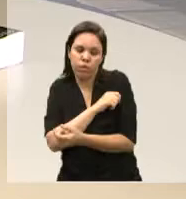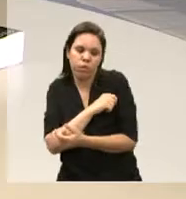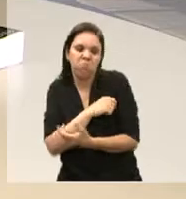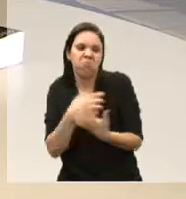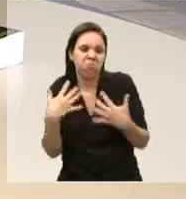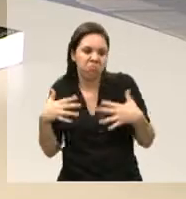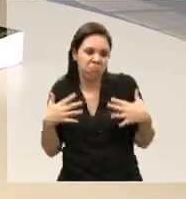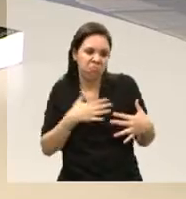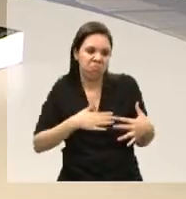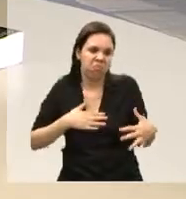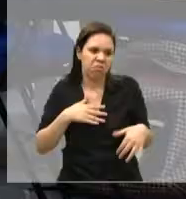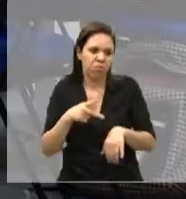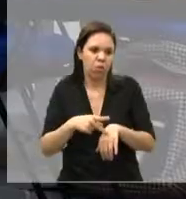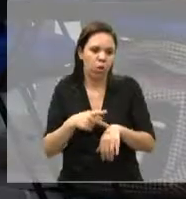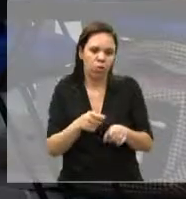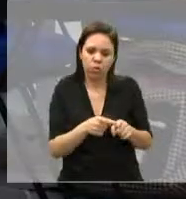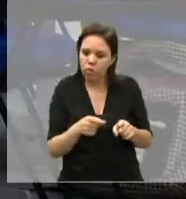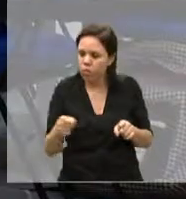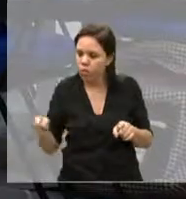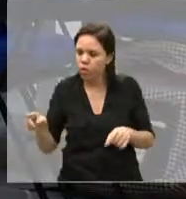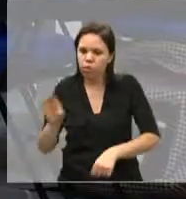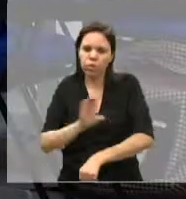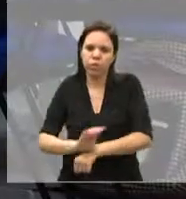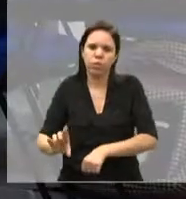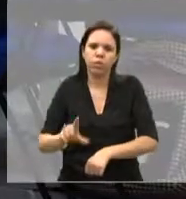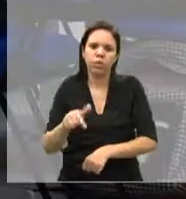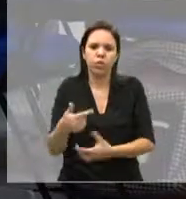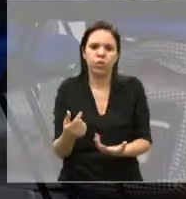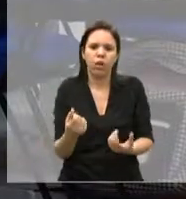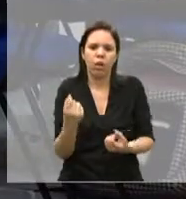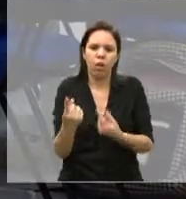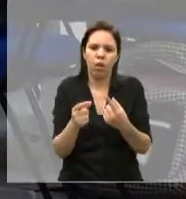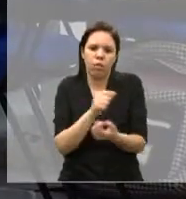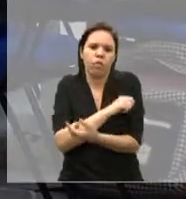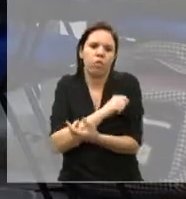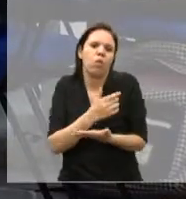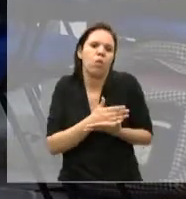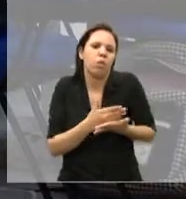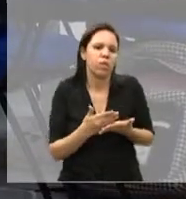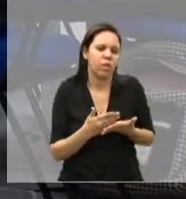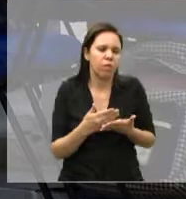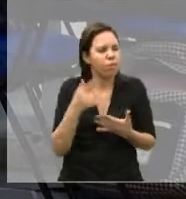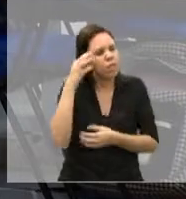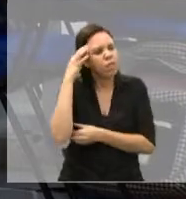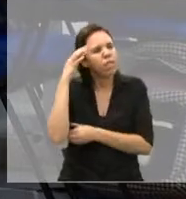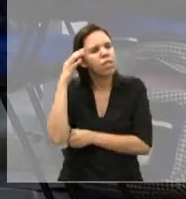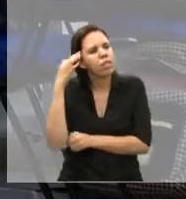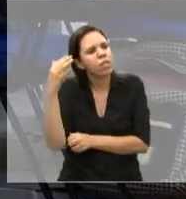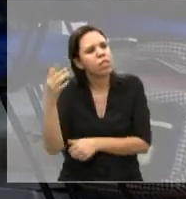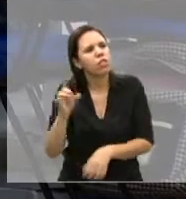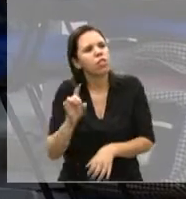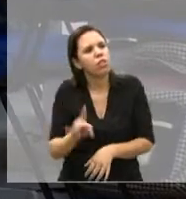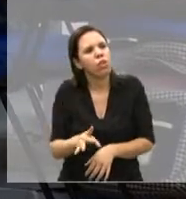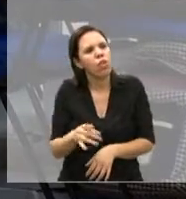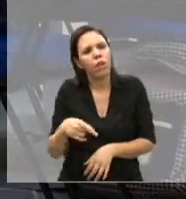com a pós-graduação ao longo do curso. Então a gente vê alunos que começaram pensando